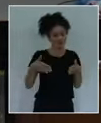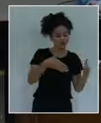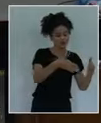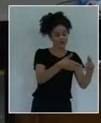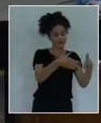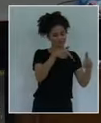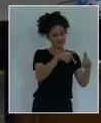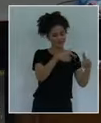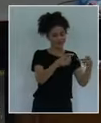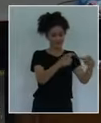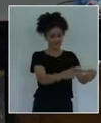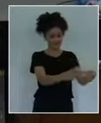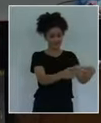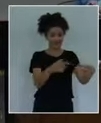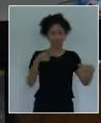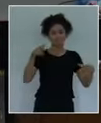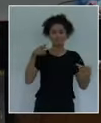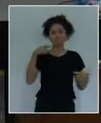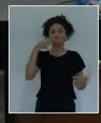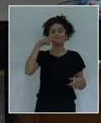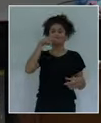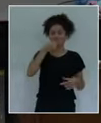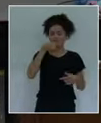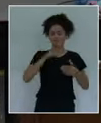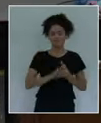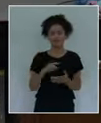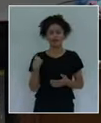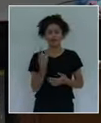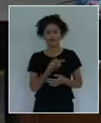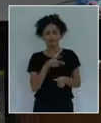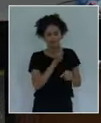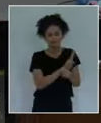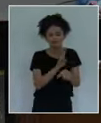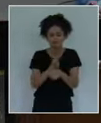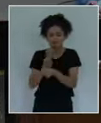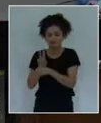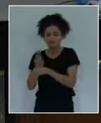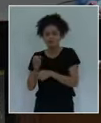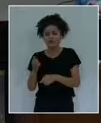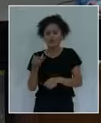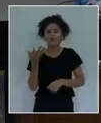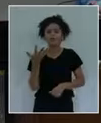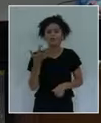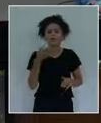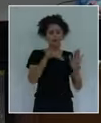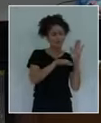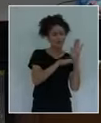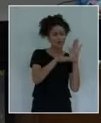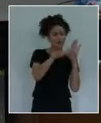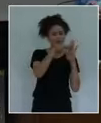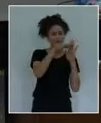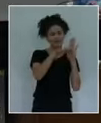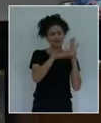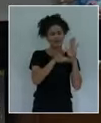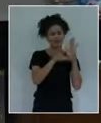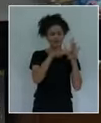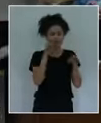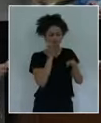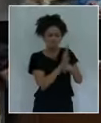O monitoramento nosso, gente, praticamente é feito sobre metros cúbicos de água que passa na usina hidrelétrica da Brecha.